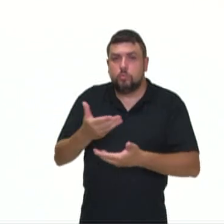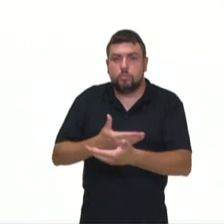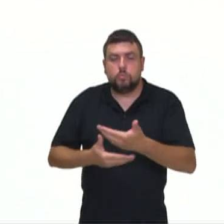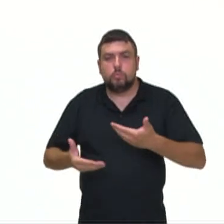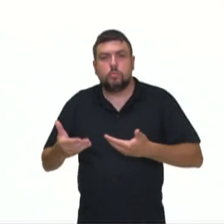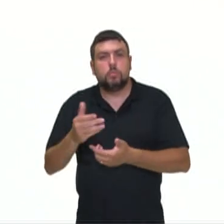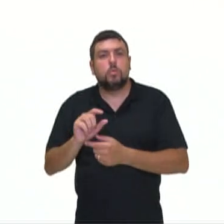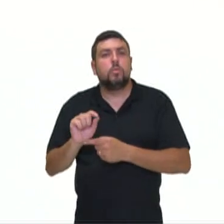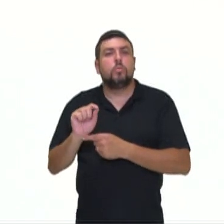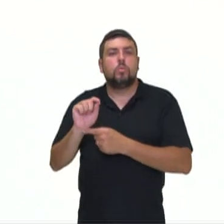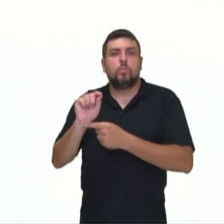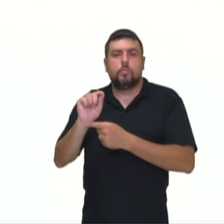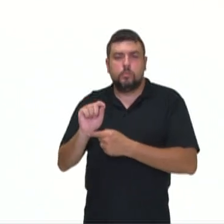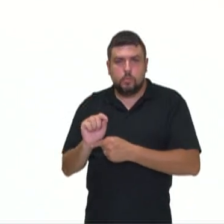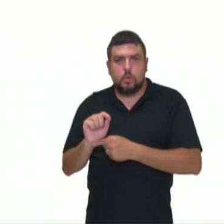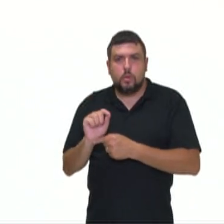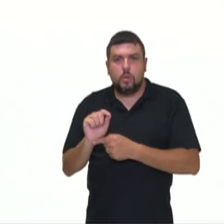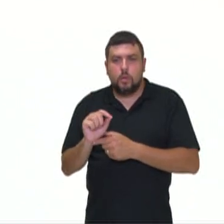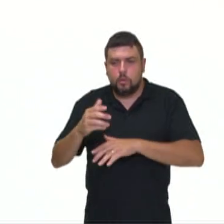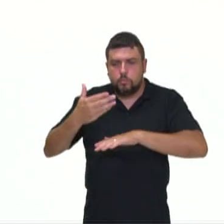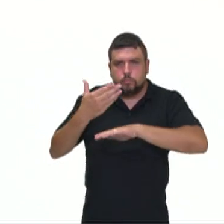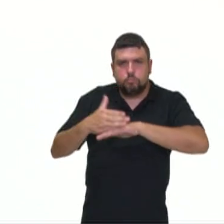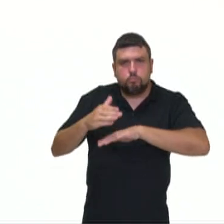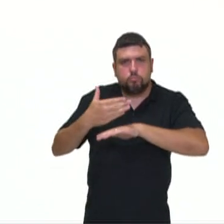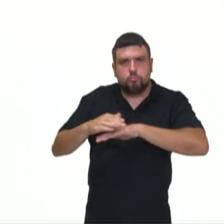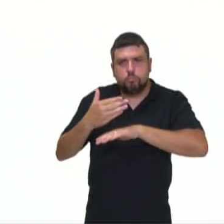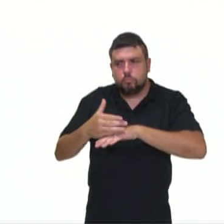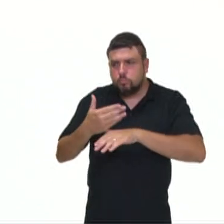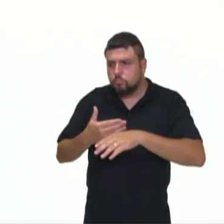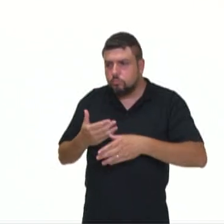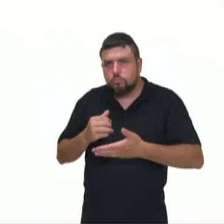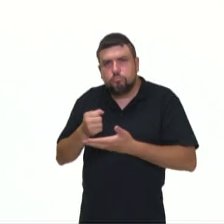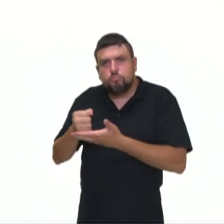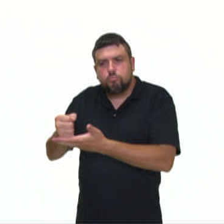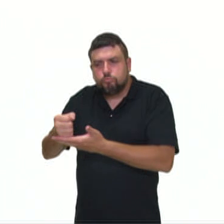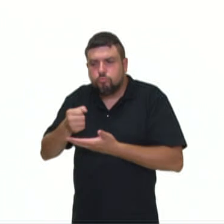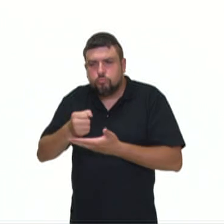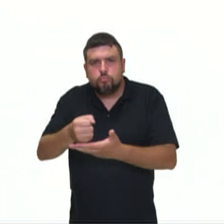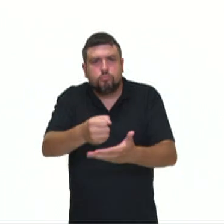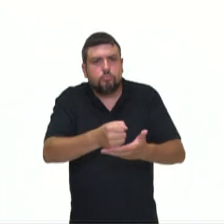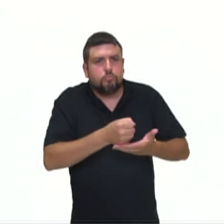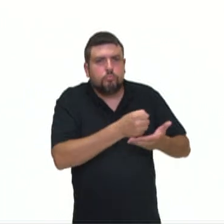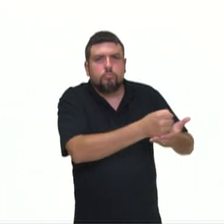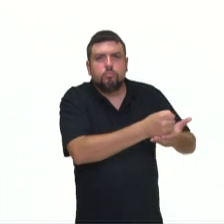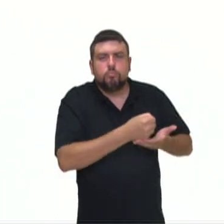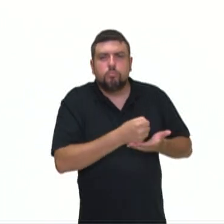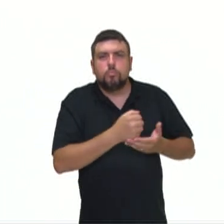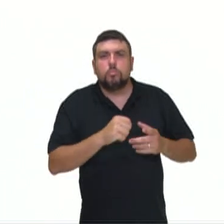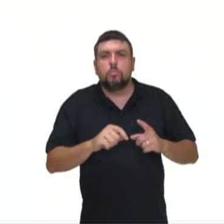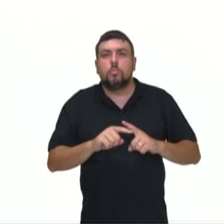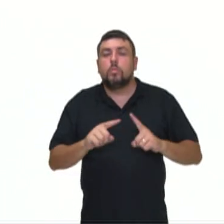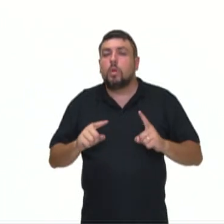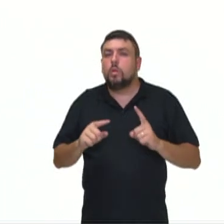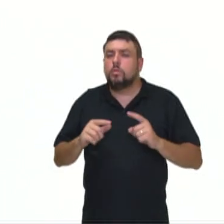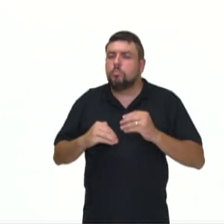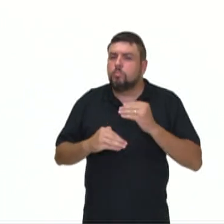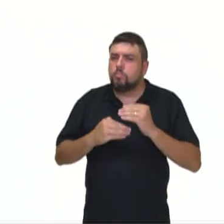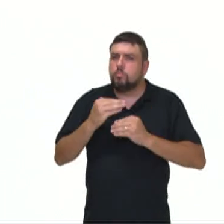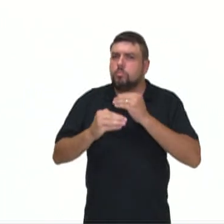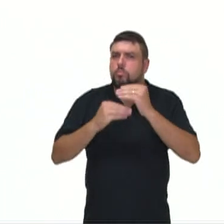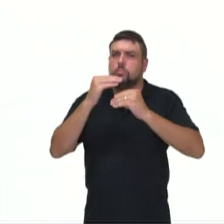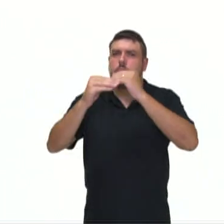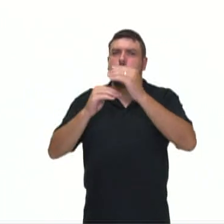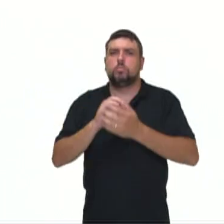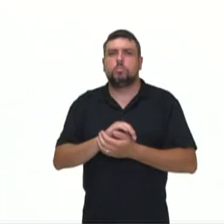quais pratica-se a cooperação em todas elas, porém em diferentes graus. Dentro desta